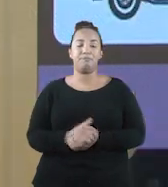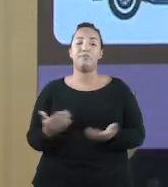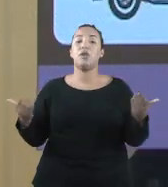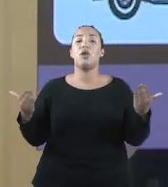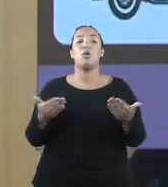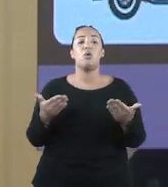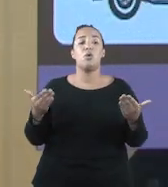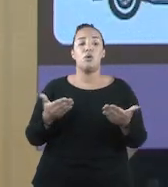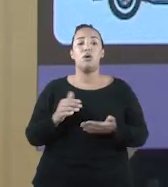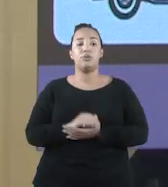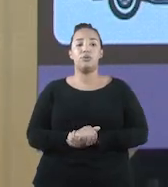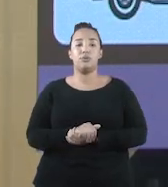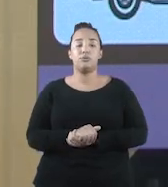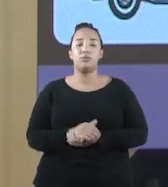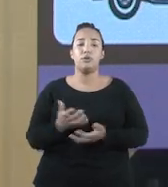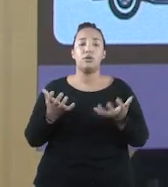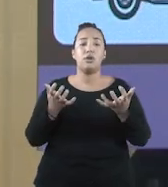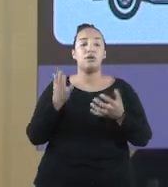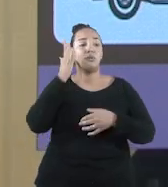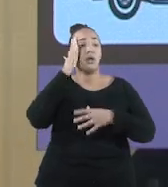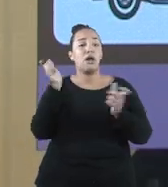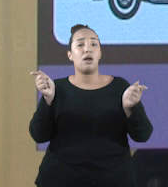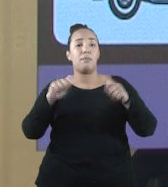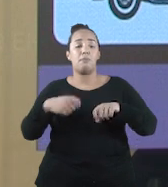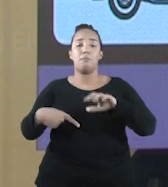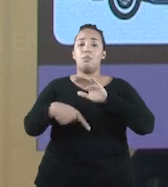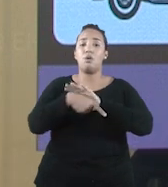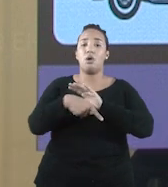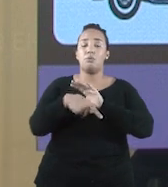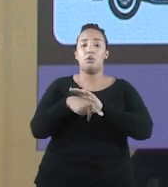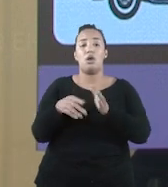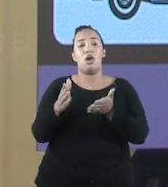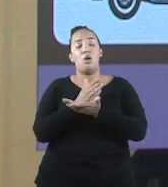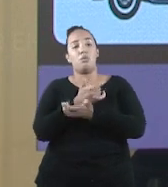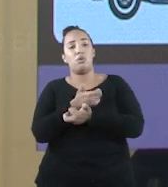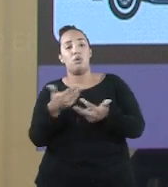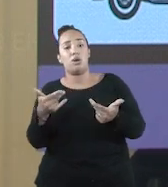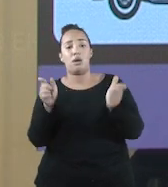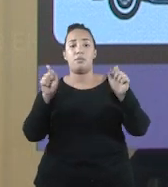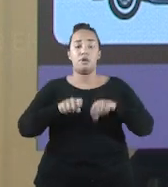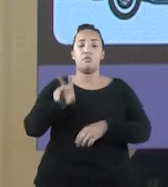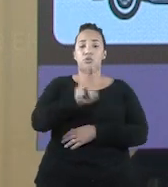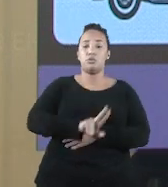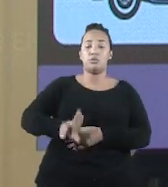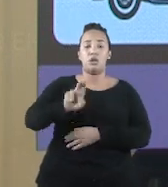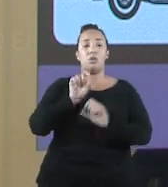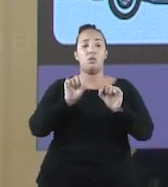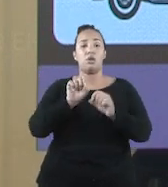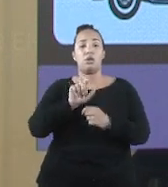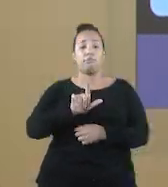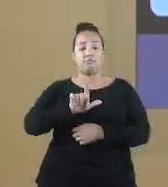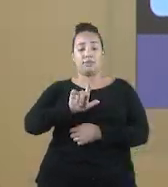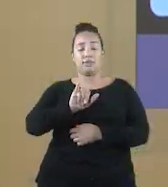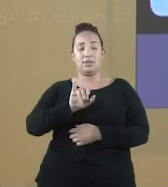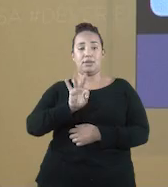metro. Agora, quando queremos medir a capacidade de algo, a unidade que será utilizada é o